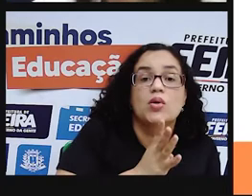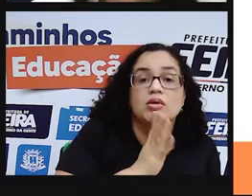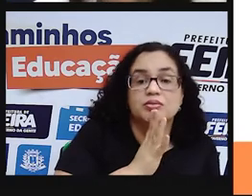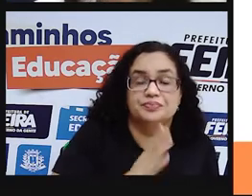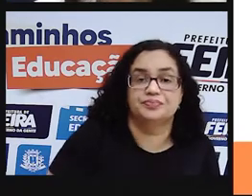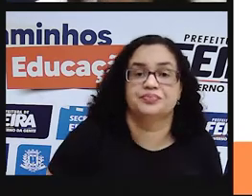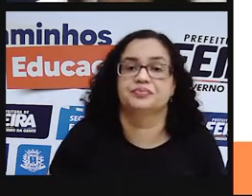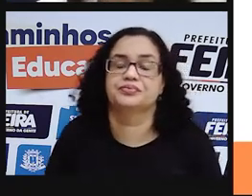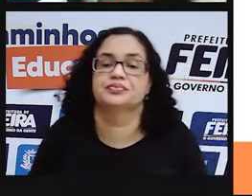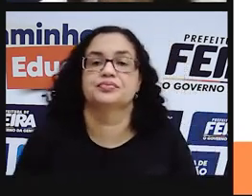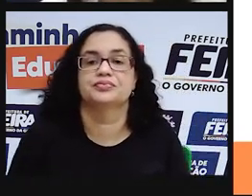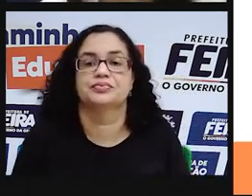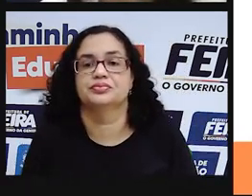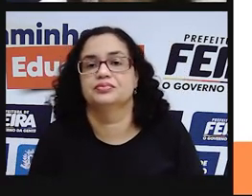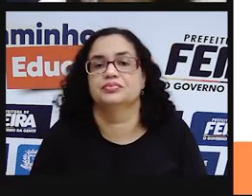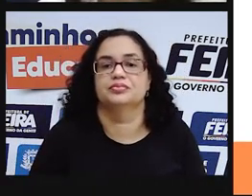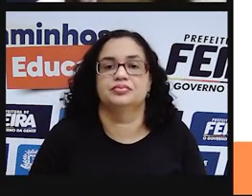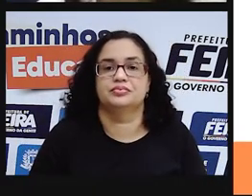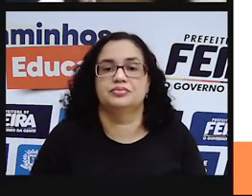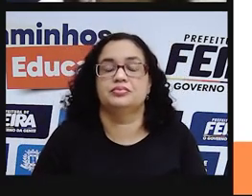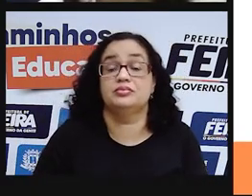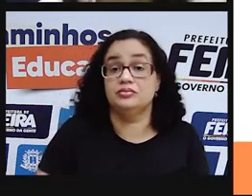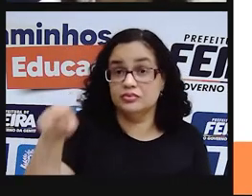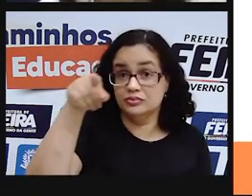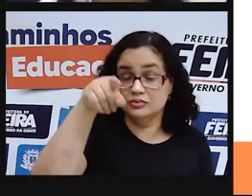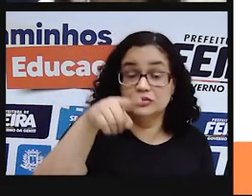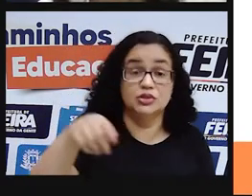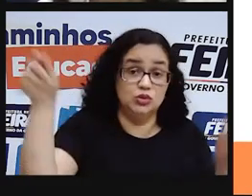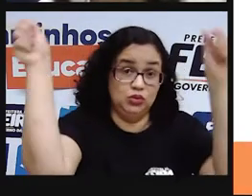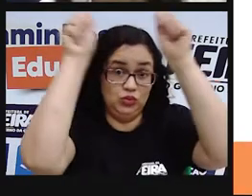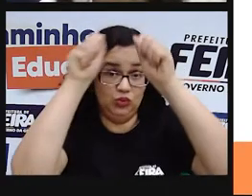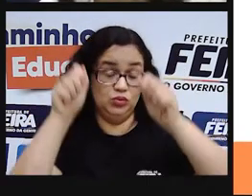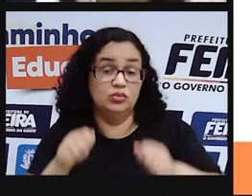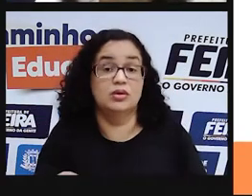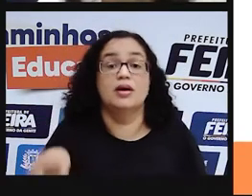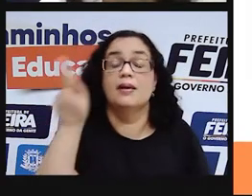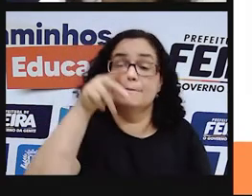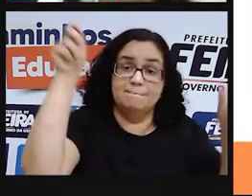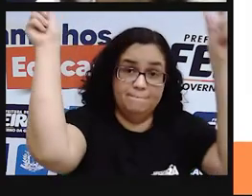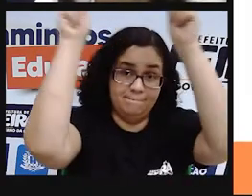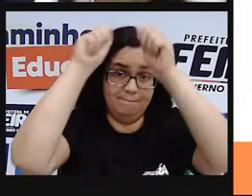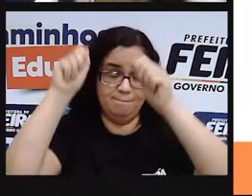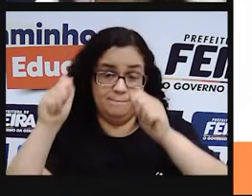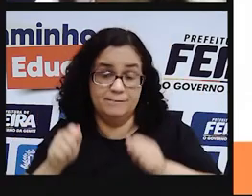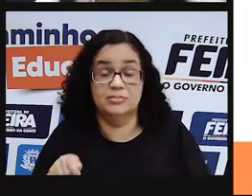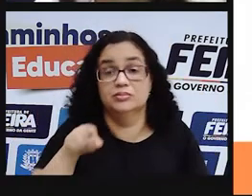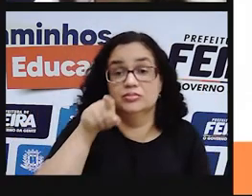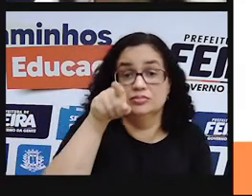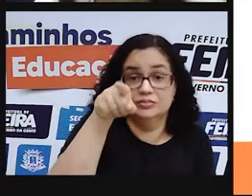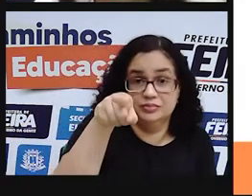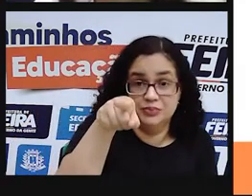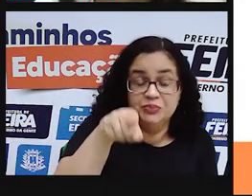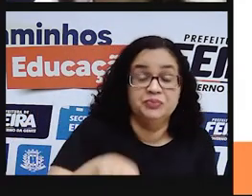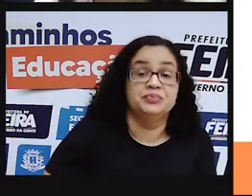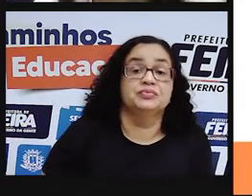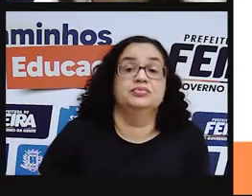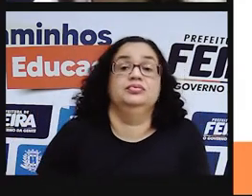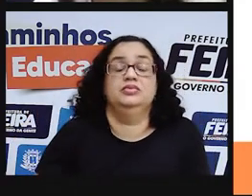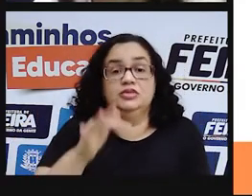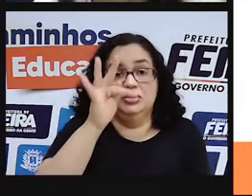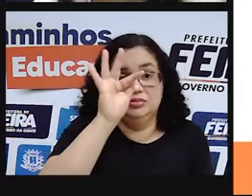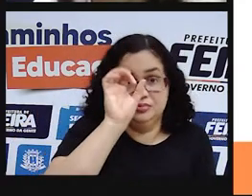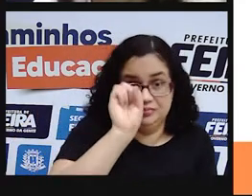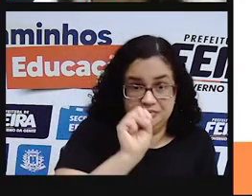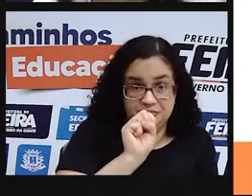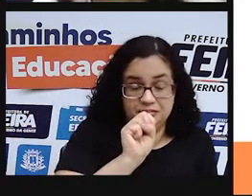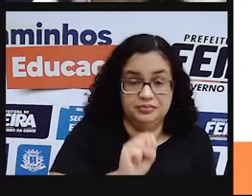pouco é mas aí antes disso a pro trouxe o mapa bacias hidrográficas